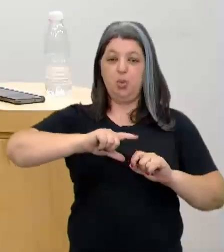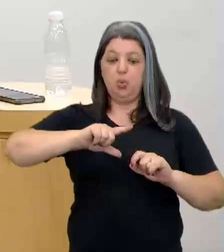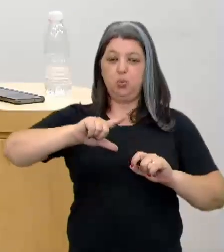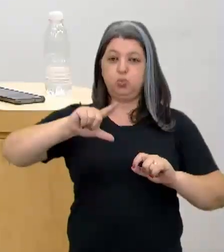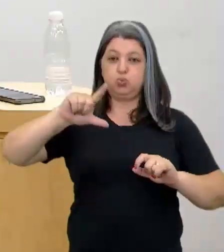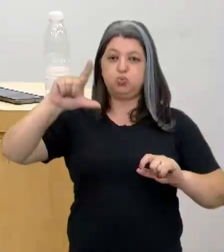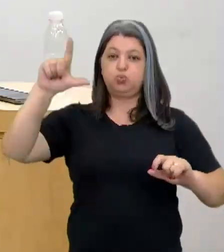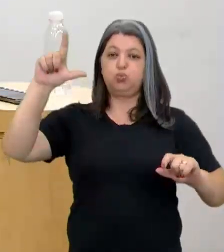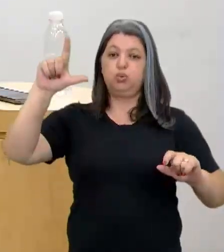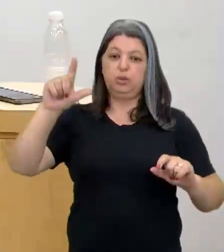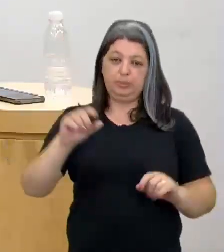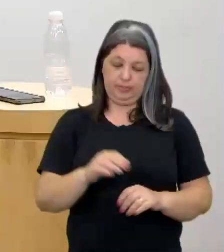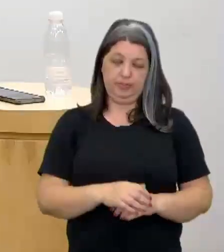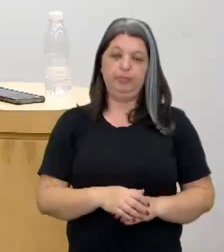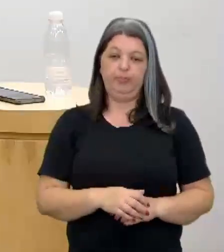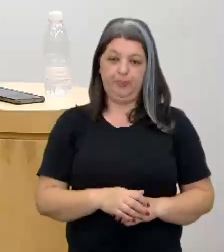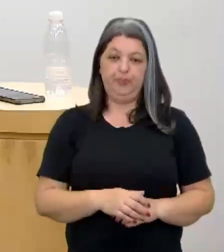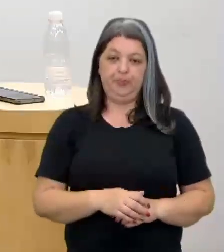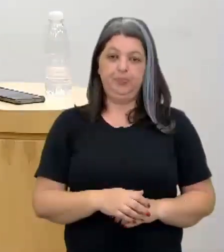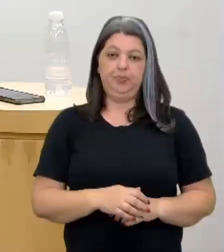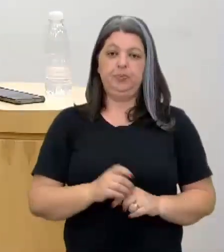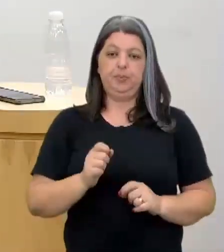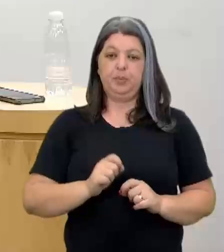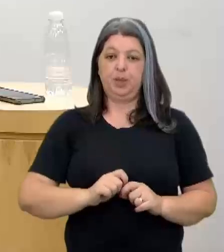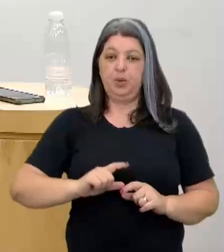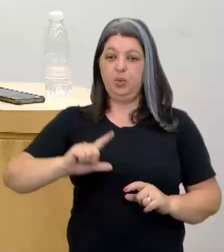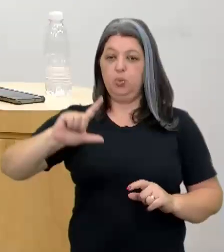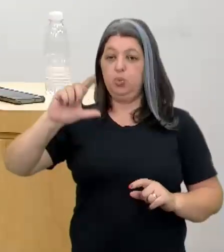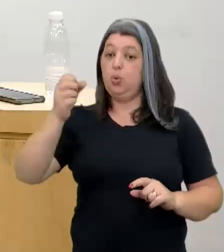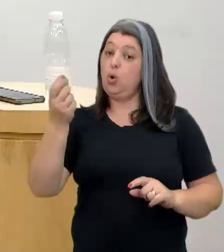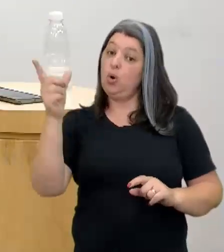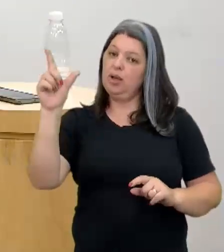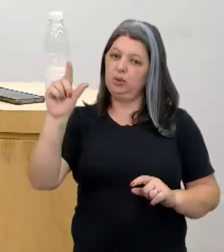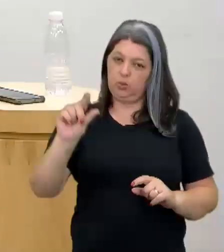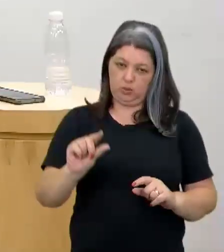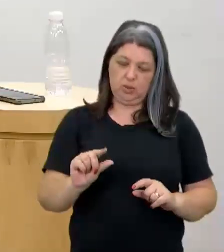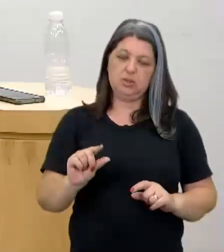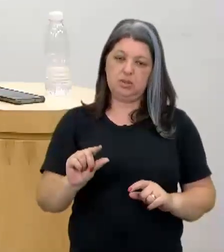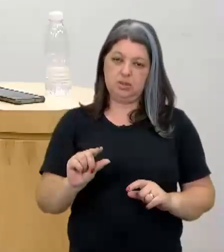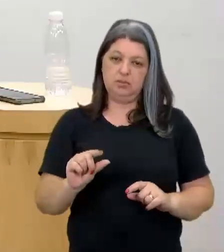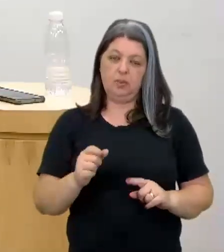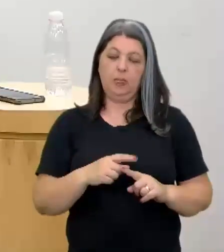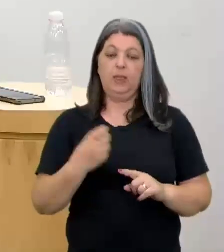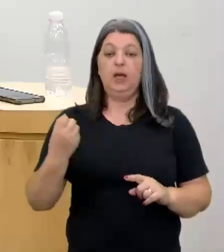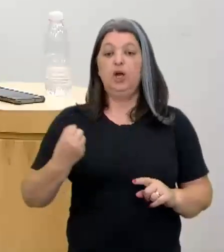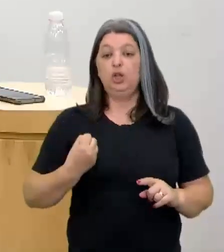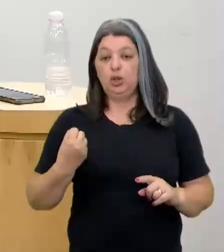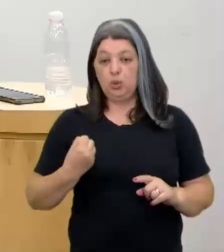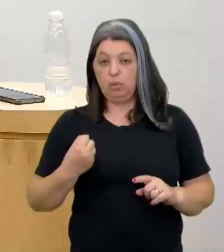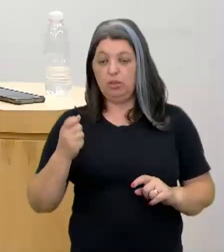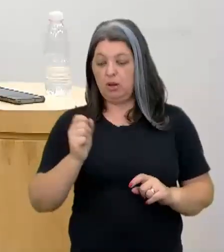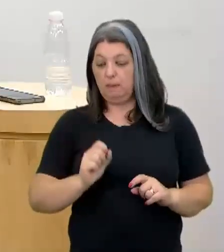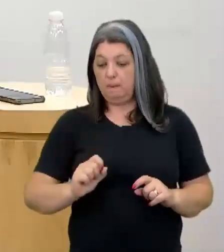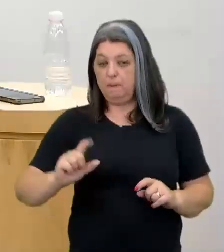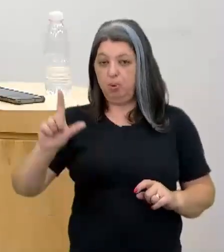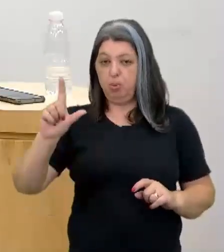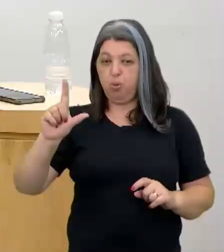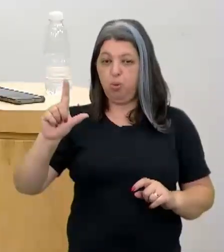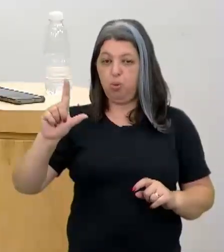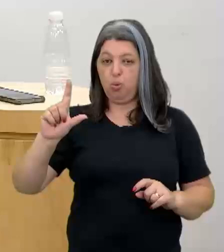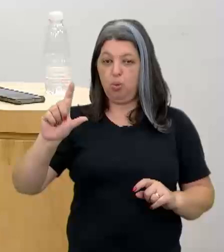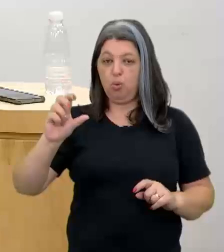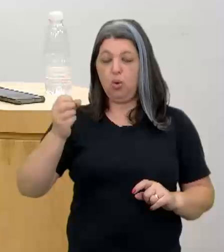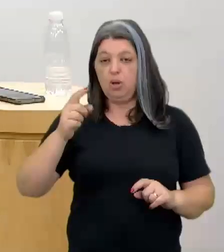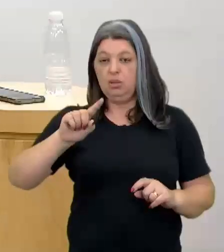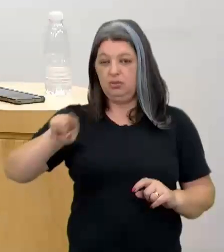onda, ela fica mais ampla. Então, a gente amplia ou a gente reduz. Quando multiplica por um número inteiro, ela vai ampliar. Quando é um número